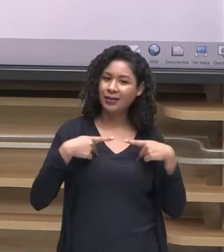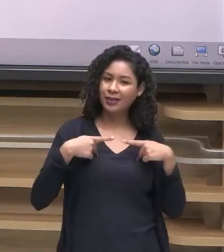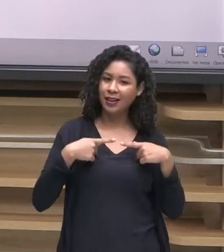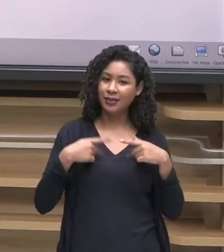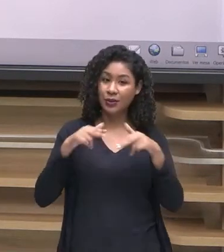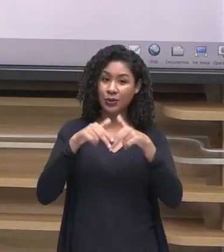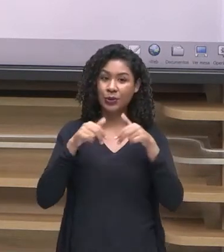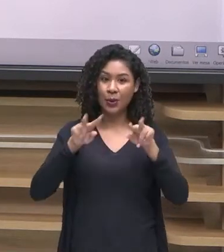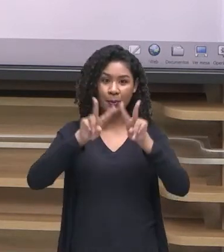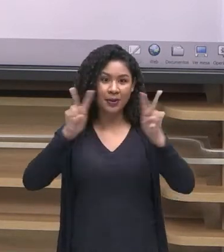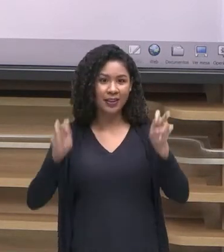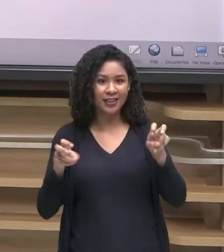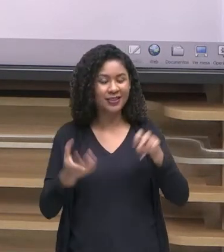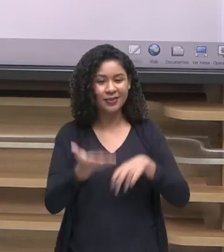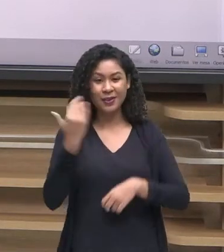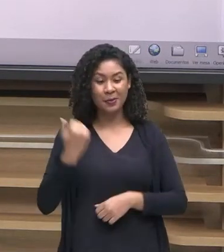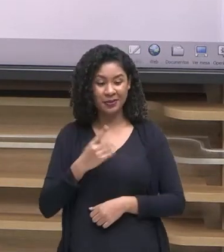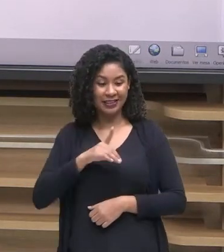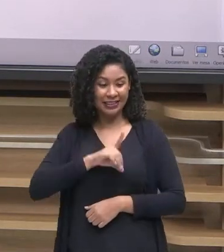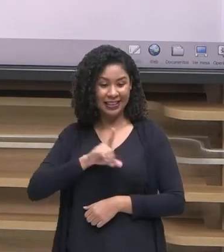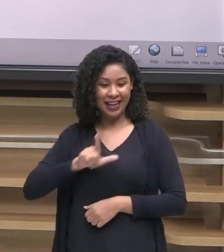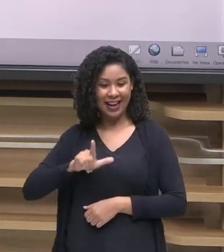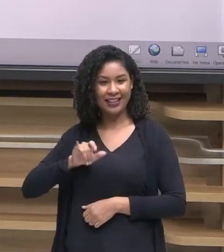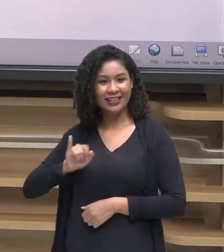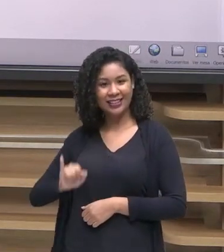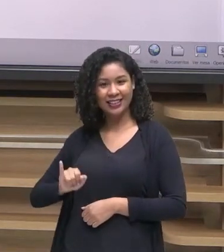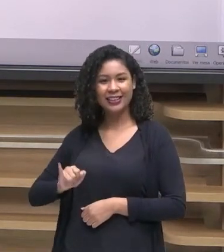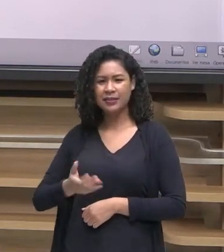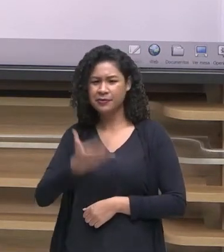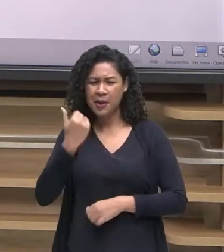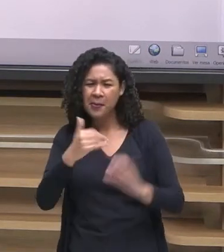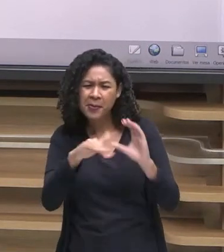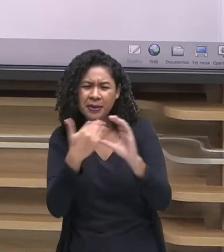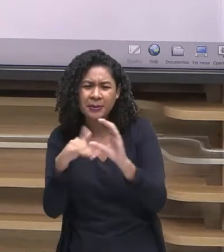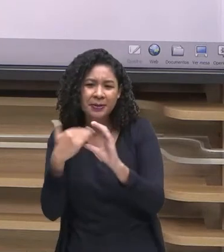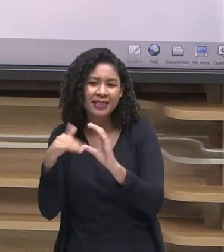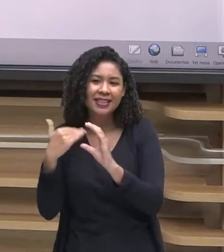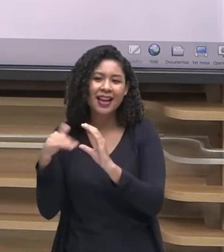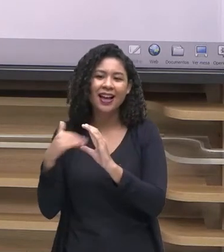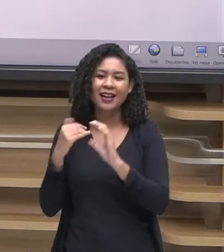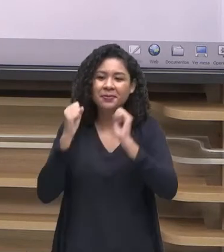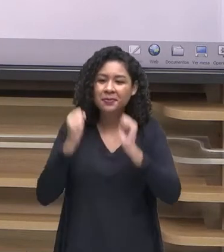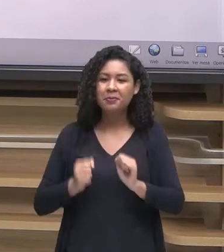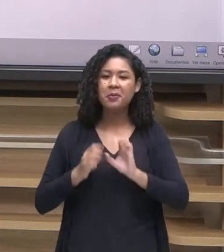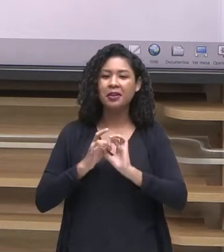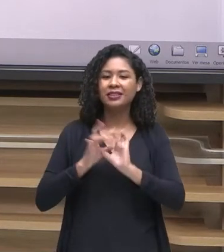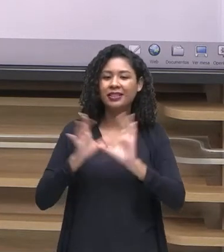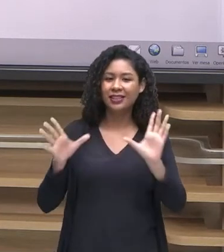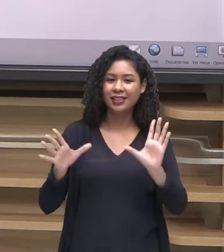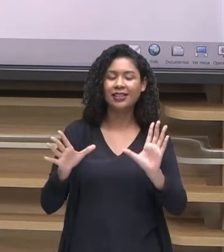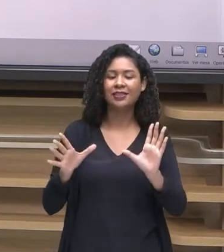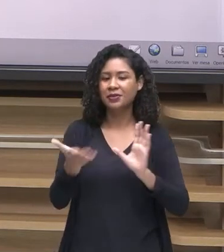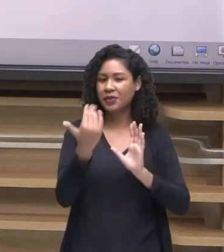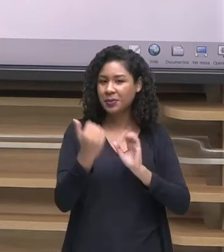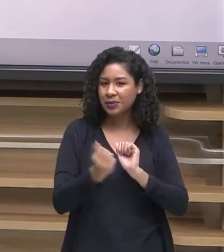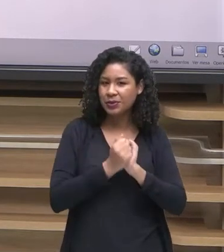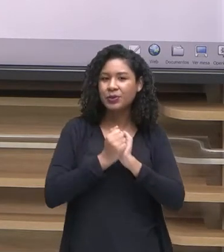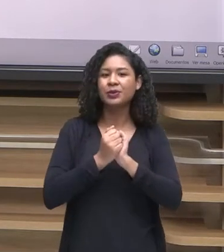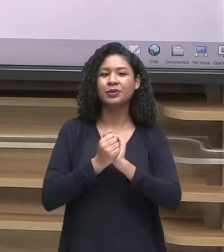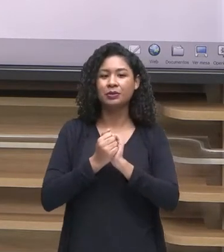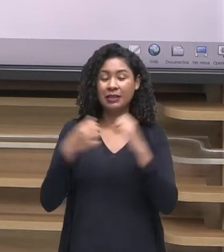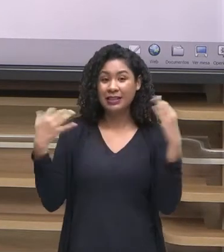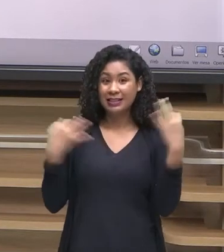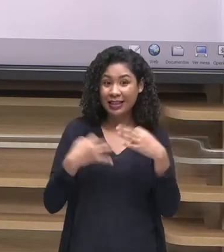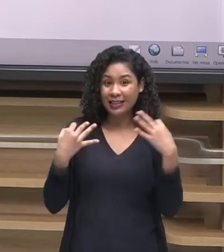eu te convido para fazer a DLI de hoje, participa conosco, vem junto que com certeza absoluta nós vamos